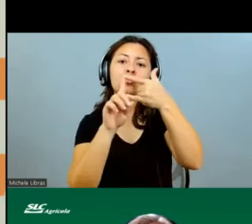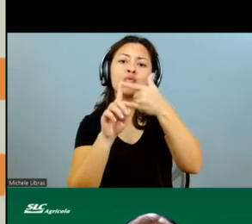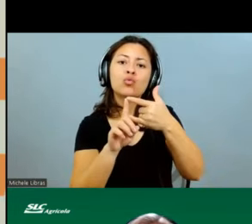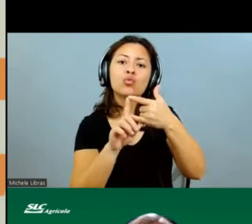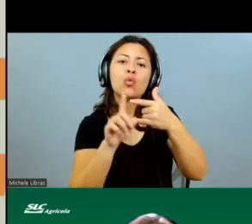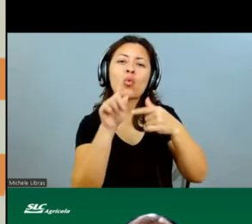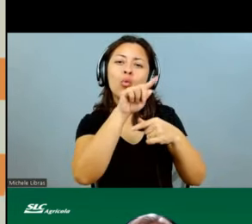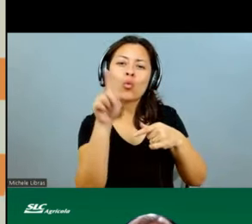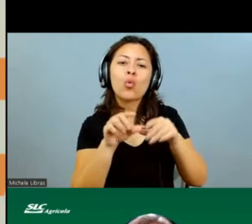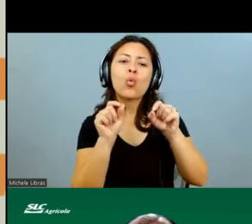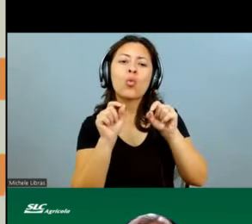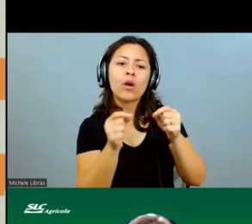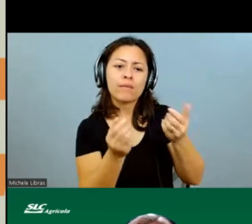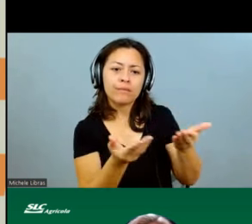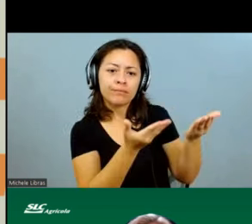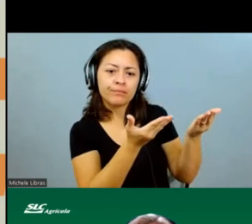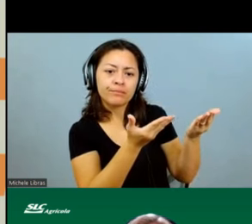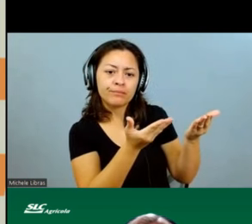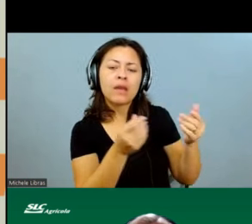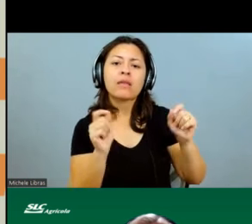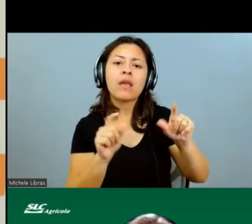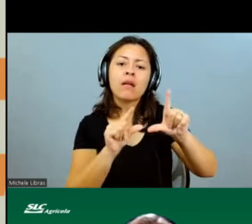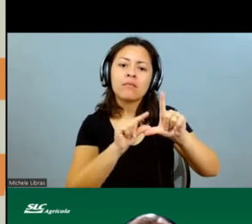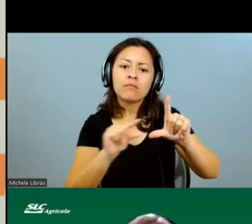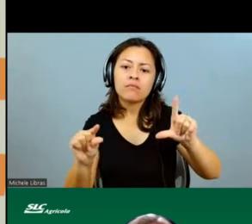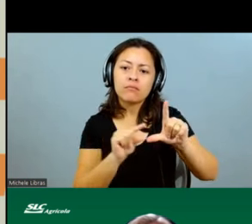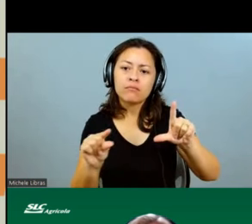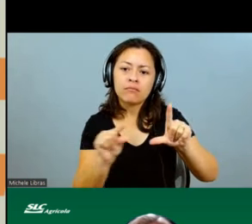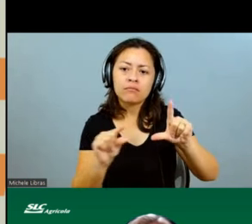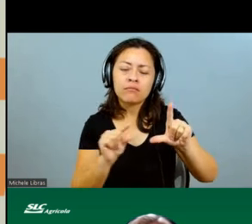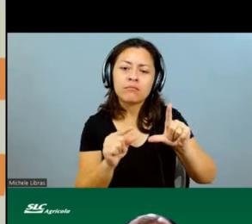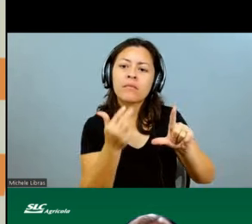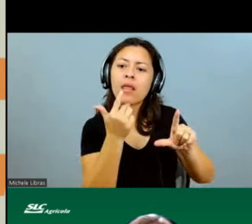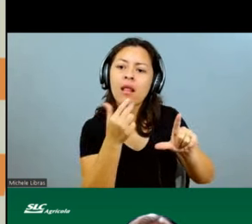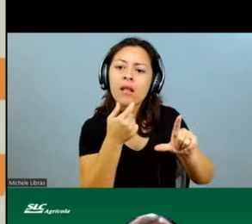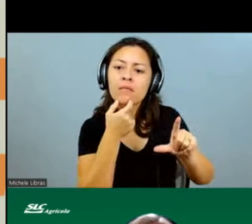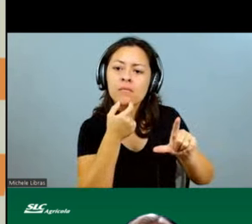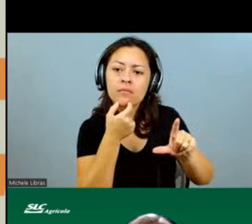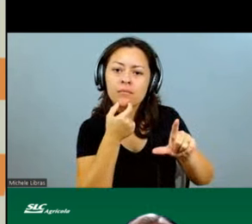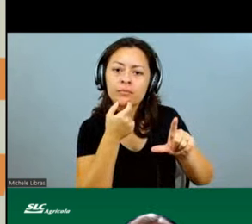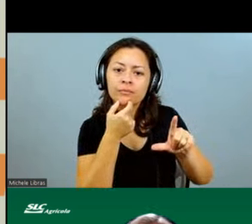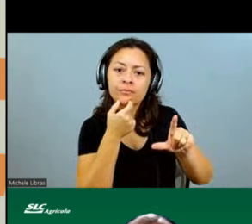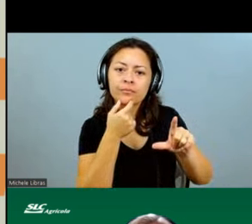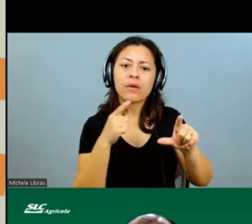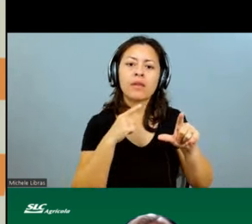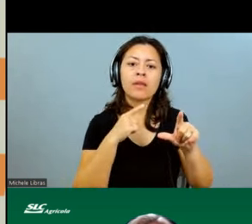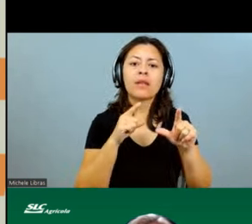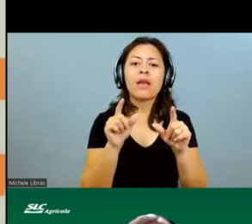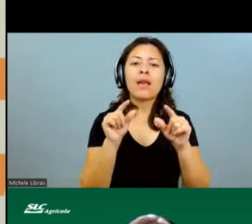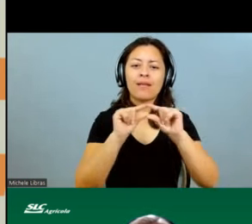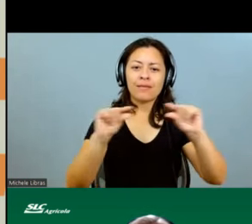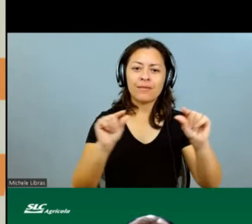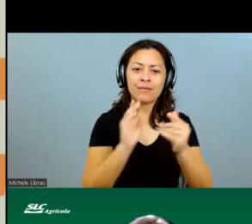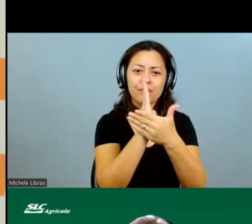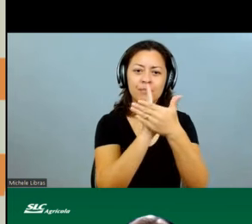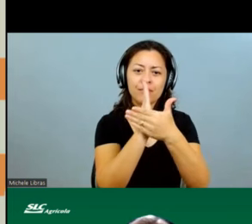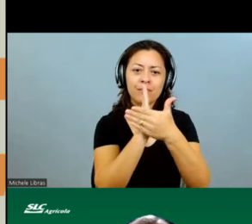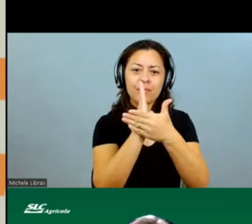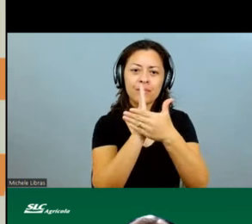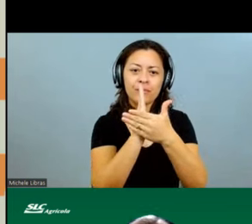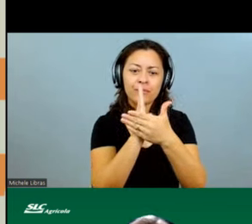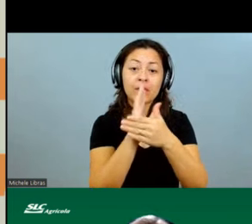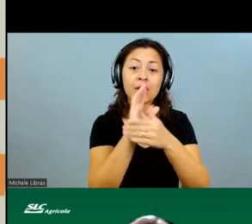unido Globo com a descrição interpretation localizado no centro inferior da tela ao selecioná-lo